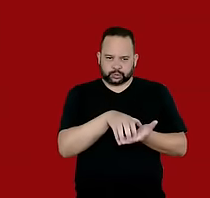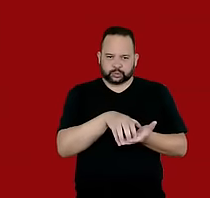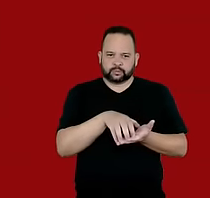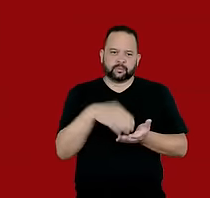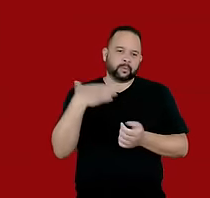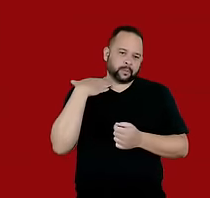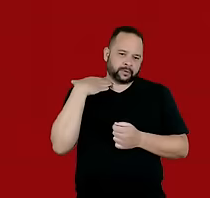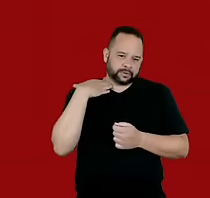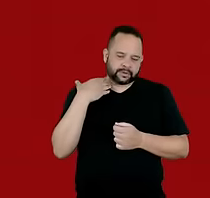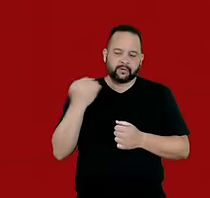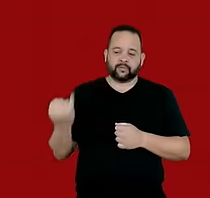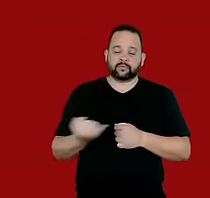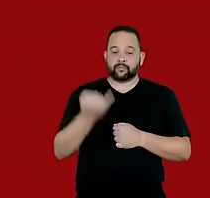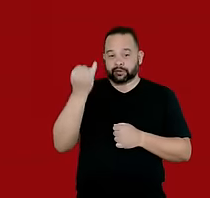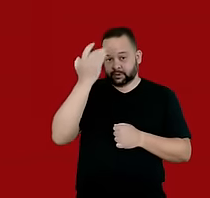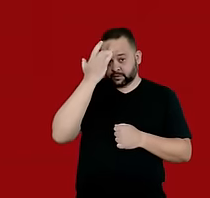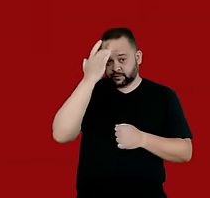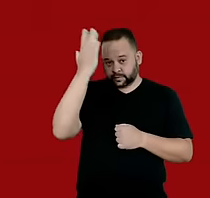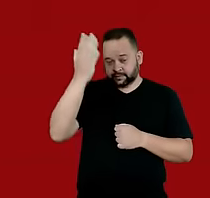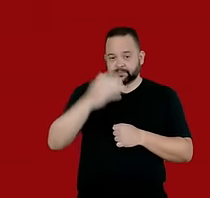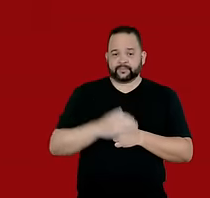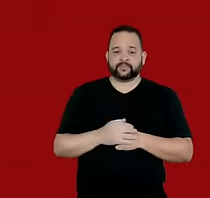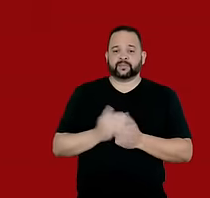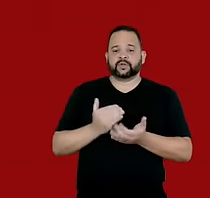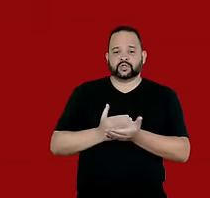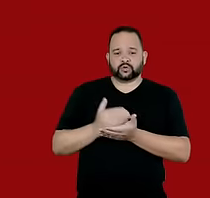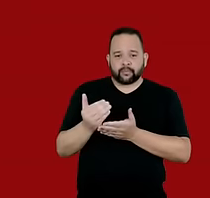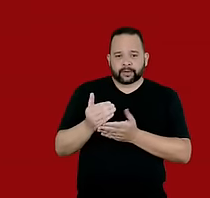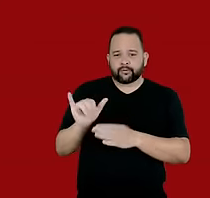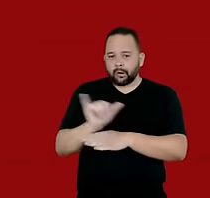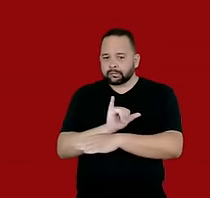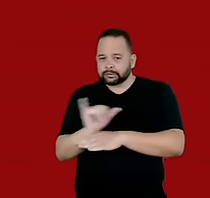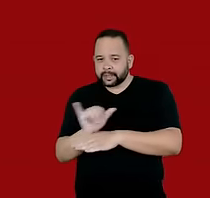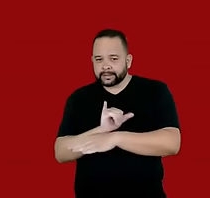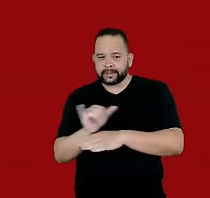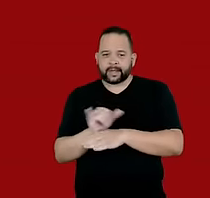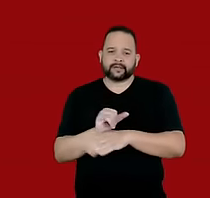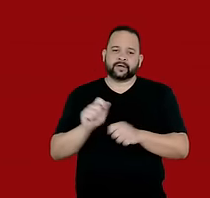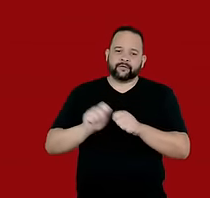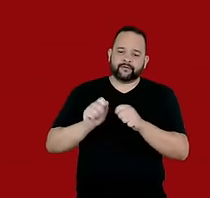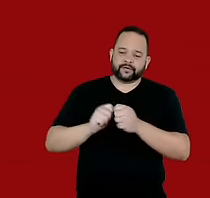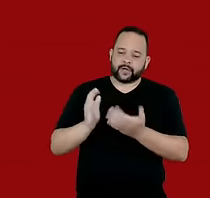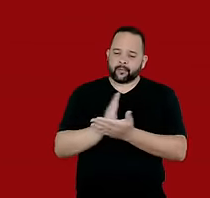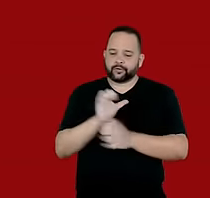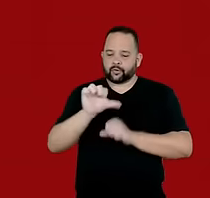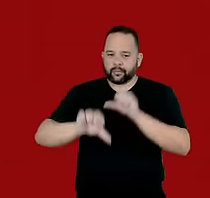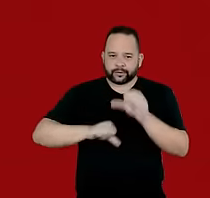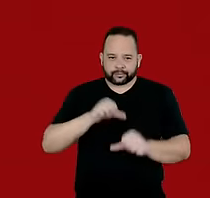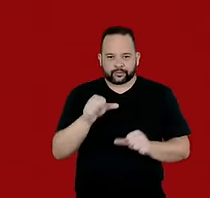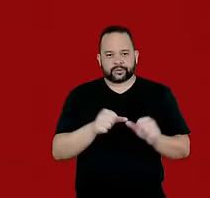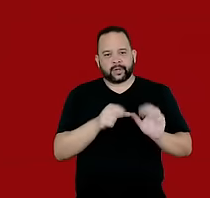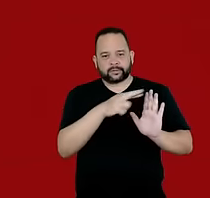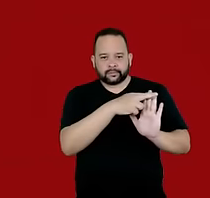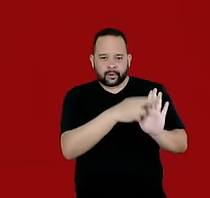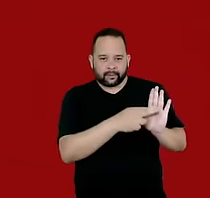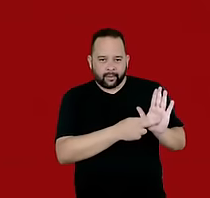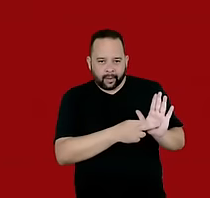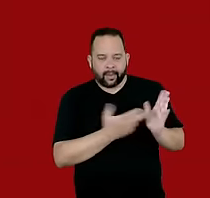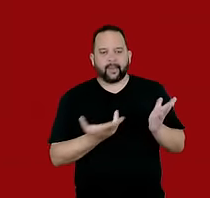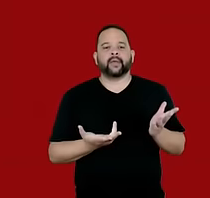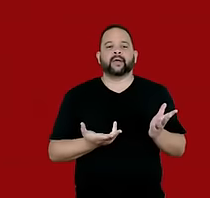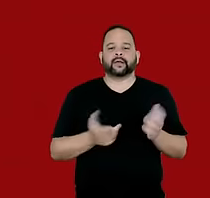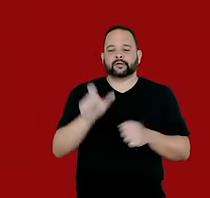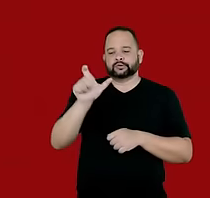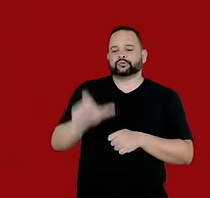facilitar a gente começou com sandbox fizemos várias mudanças regulatórias o Marcos tá trabalhando lá em em várias medidas que vão